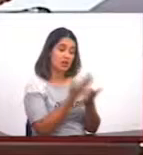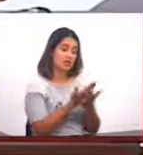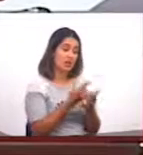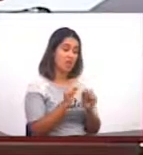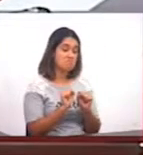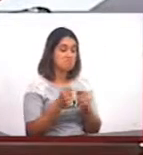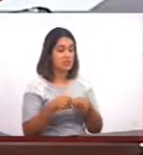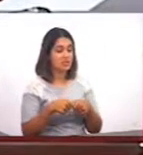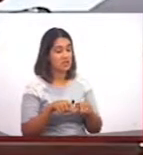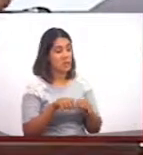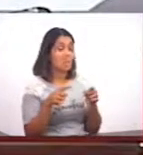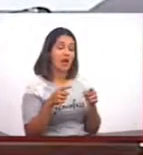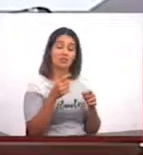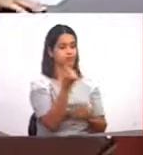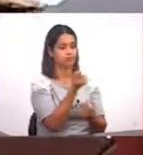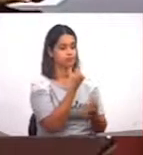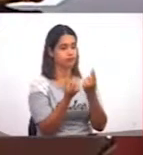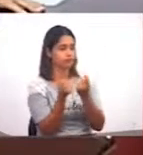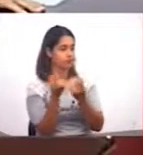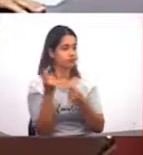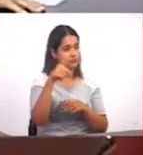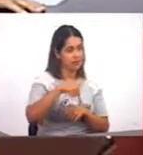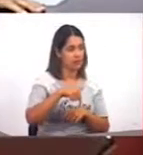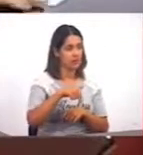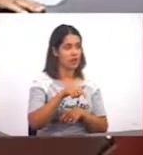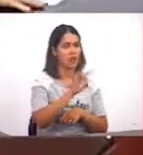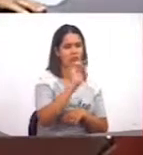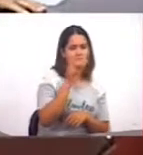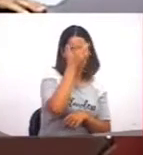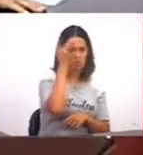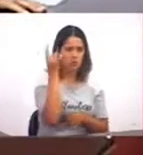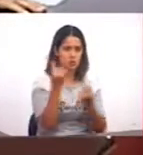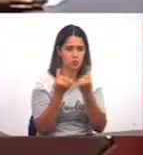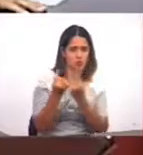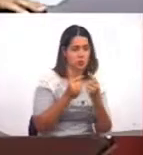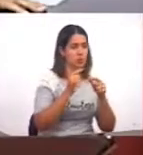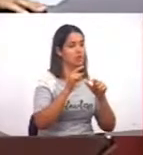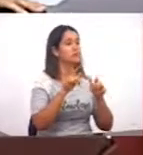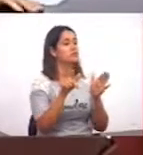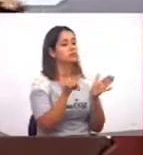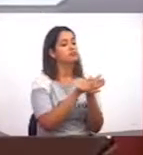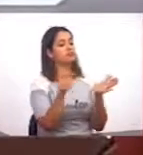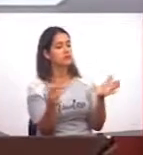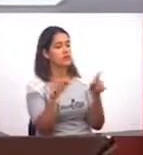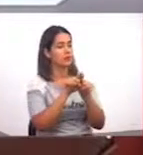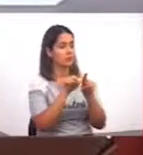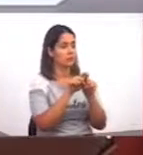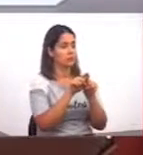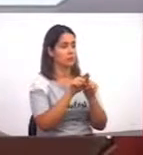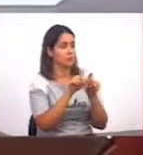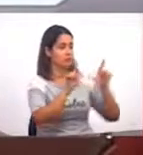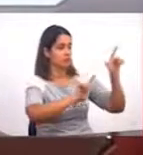até então era do professor Antônio Casali. No tempo de tribuna, diversos assuntos foram discutidos, como as obras do estádio